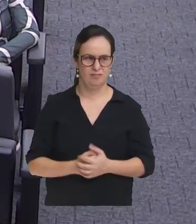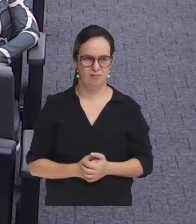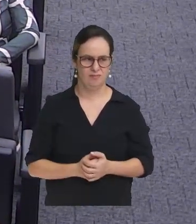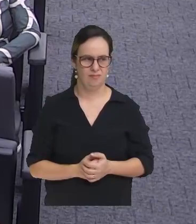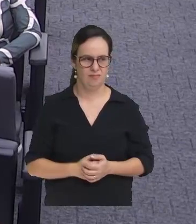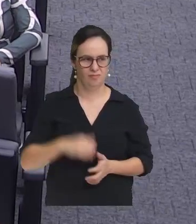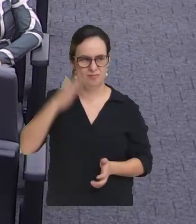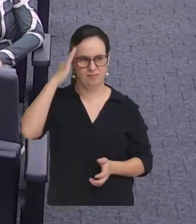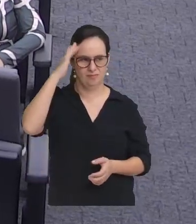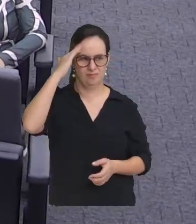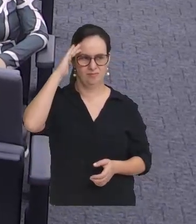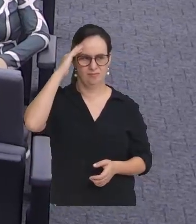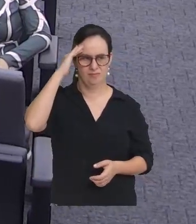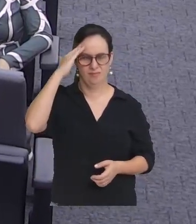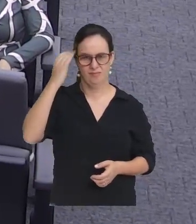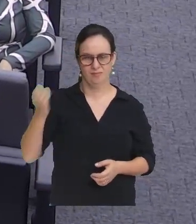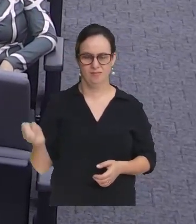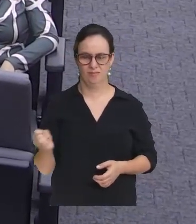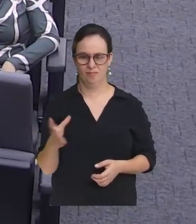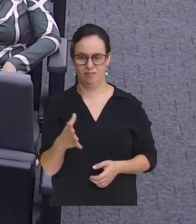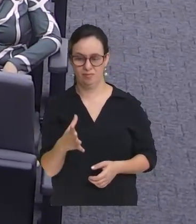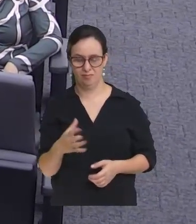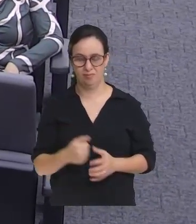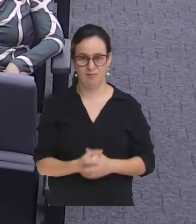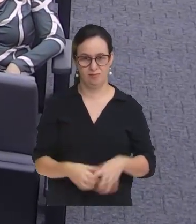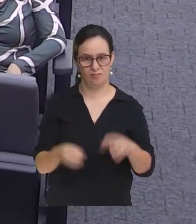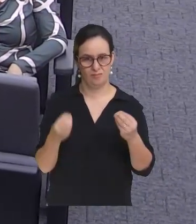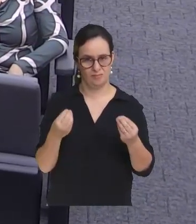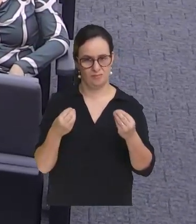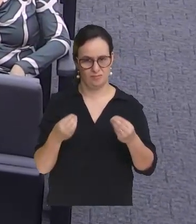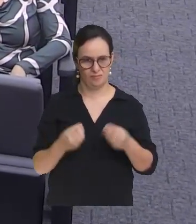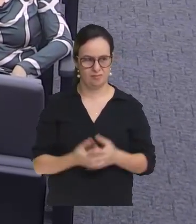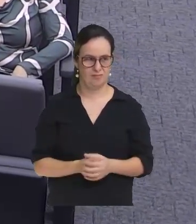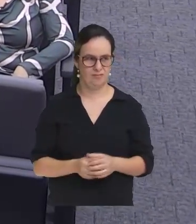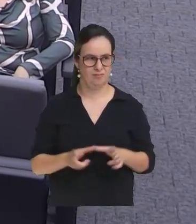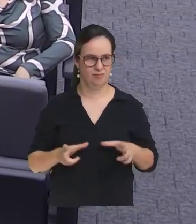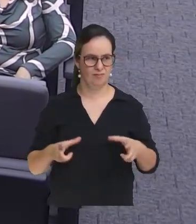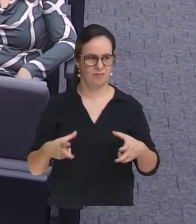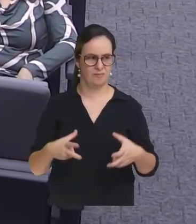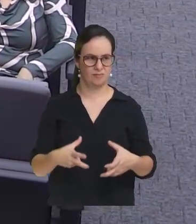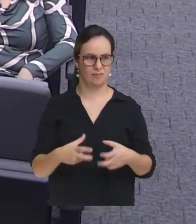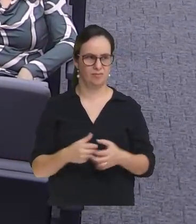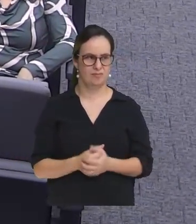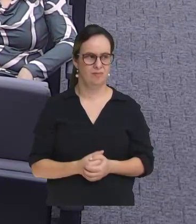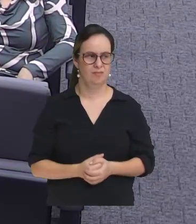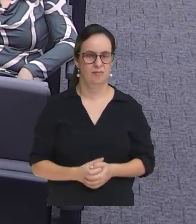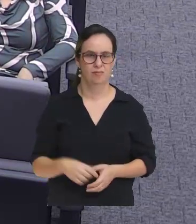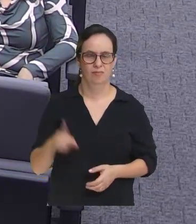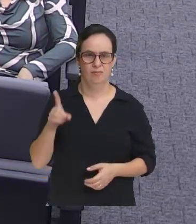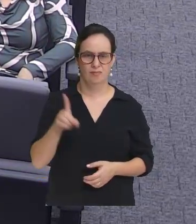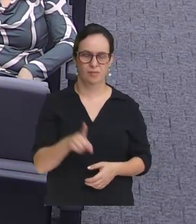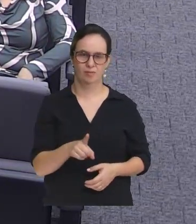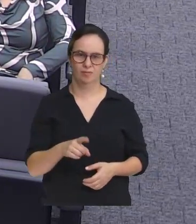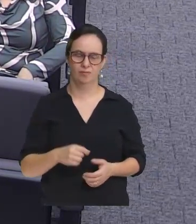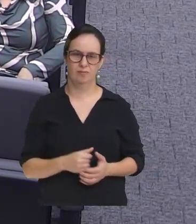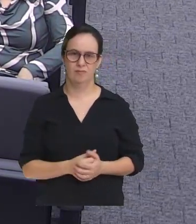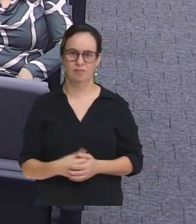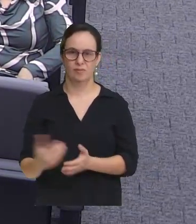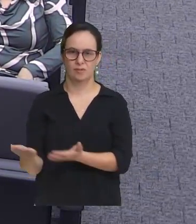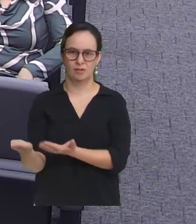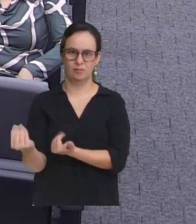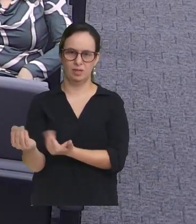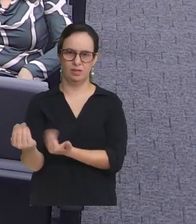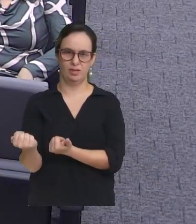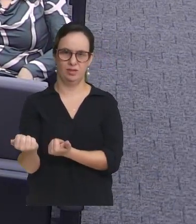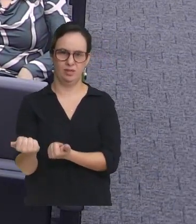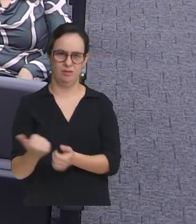pensar num novo modelo, numa nova estratégia aqui para a Câmara, que foi a questão dos estagiários. Nós lançamos mãos